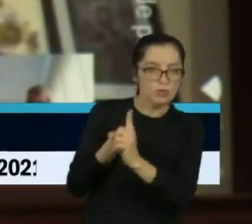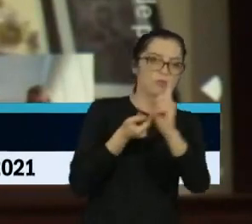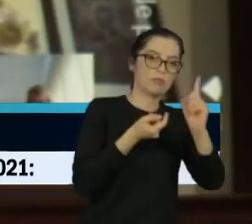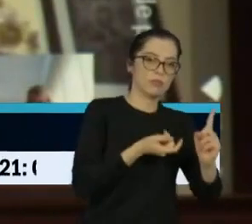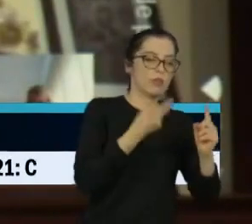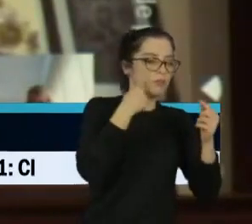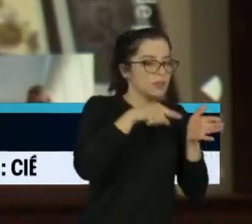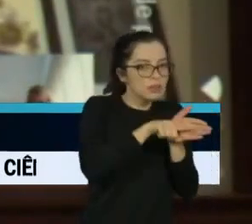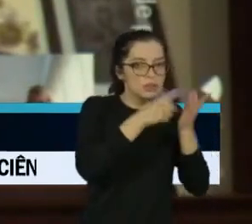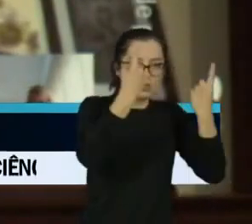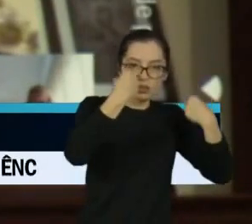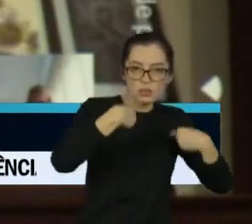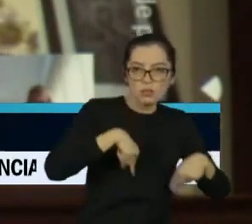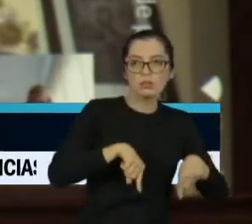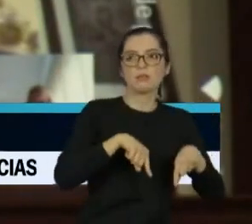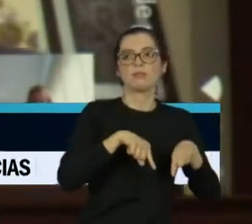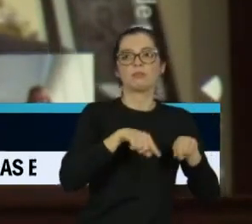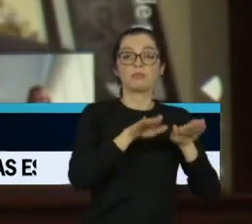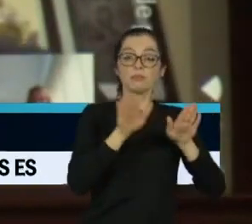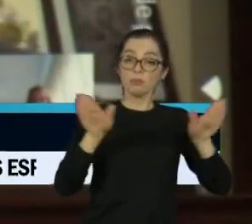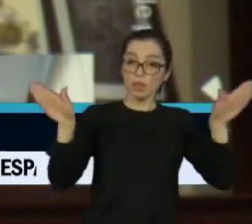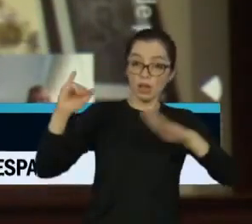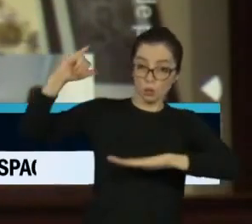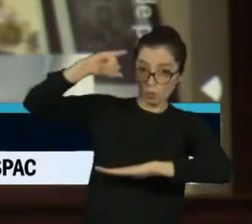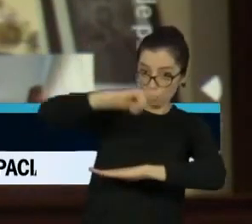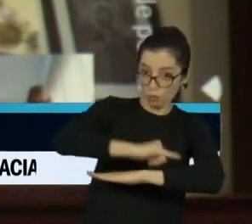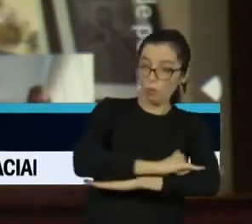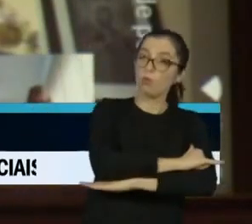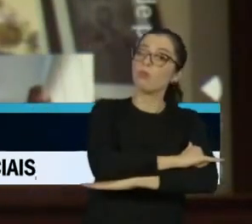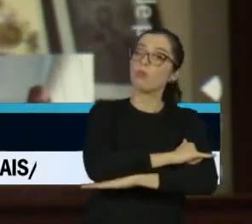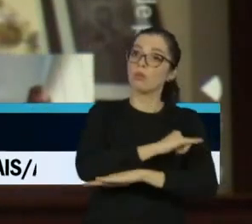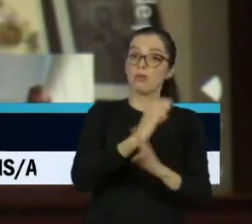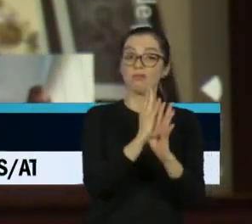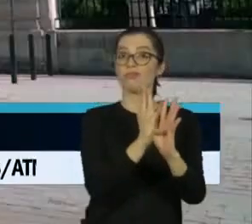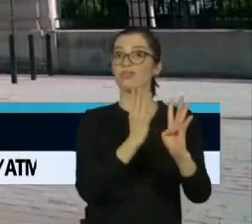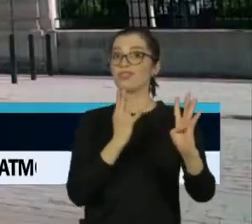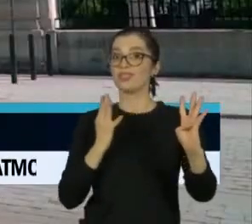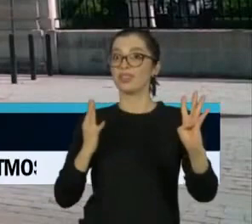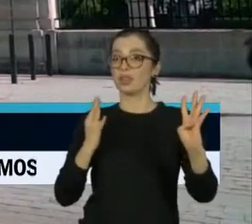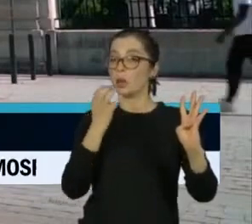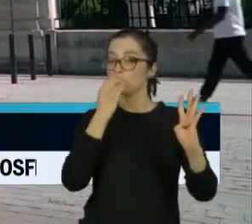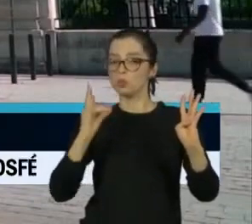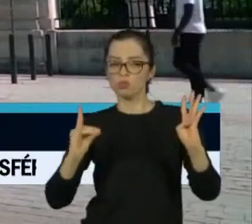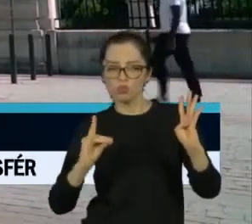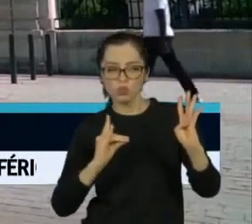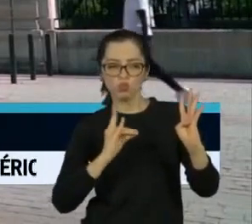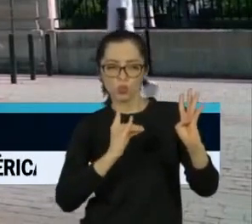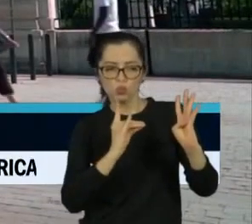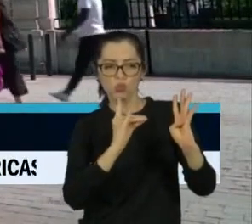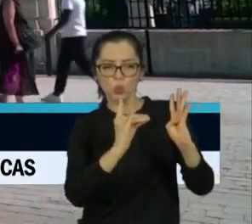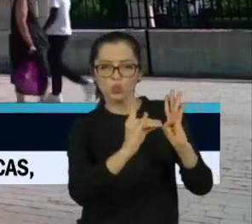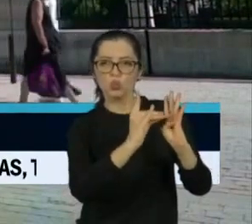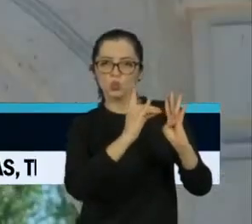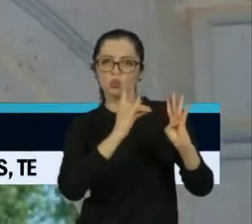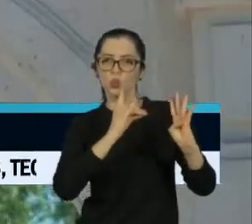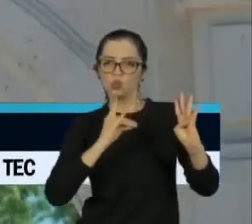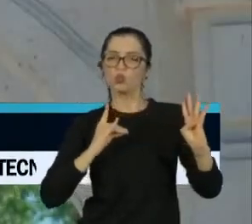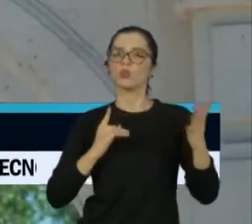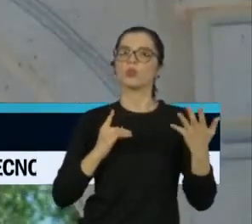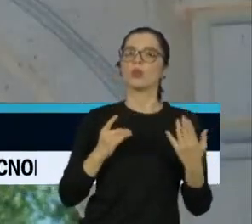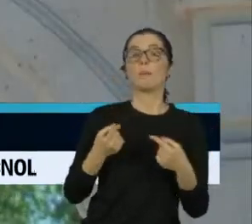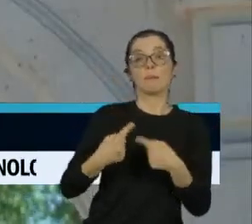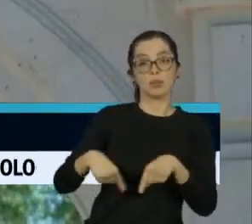fila de aeroporto, ele consegue fazer o seu trabalho em 500 pessoas por hora. O trabalho está sendo feito em parceria com a